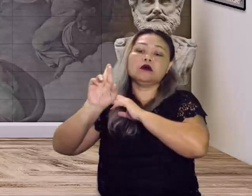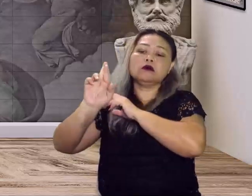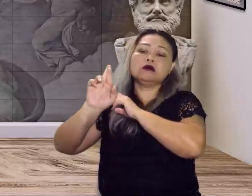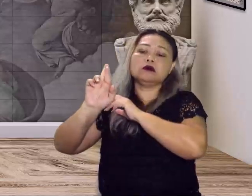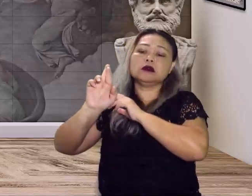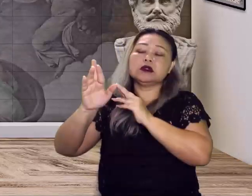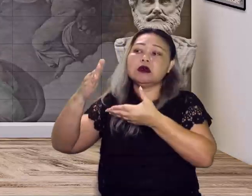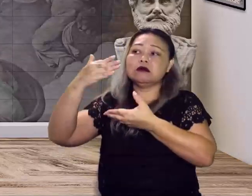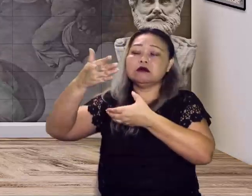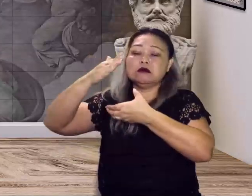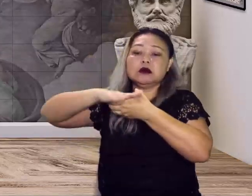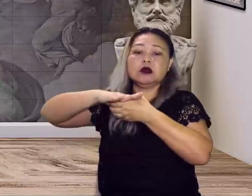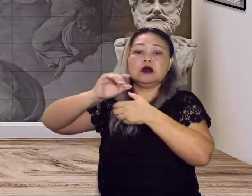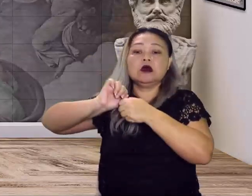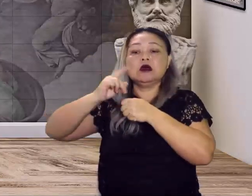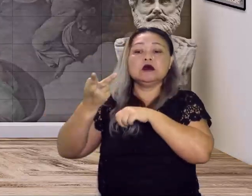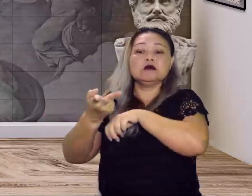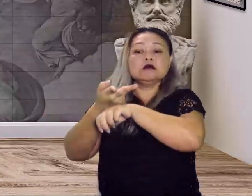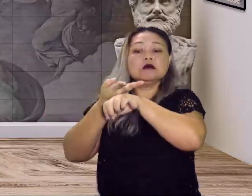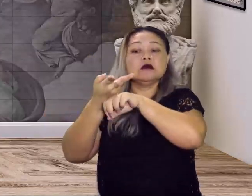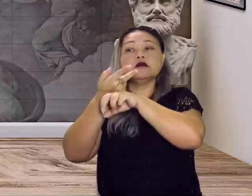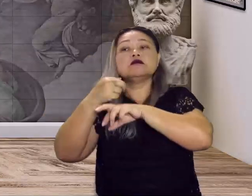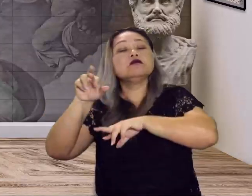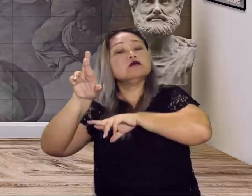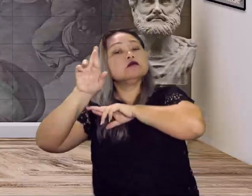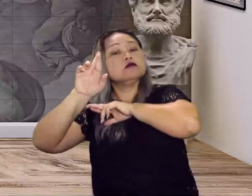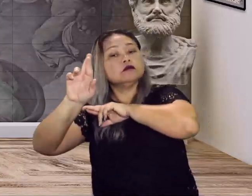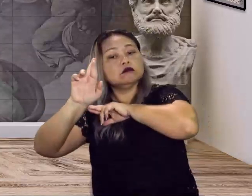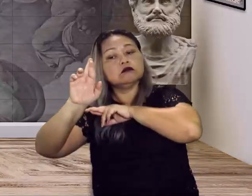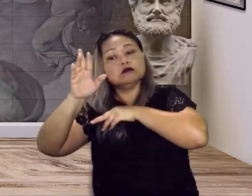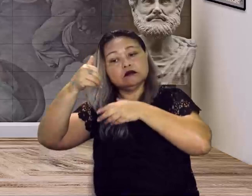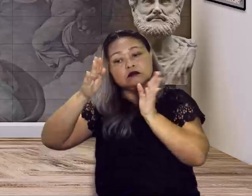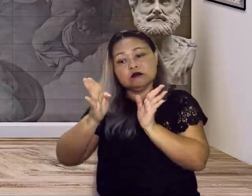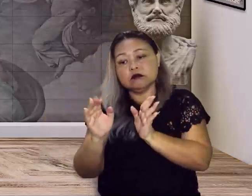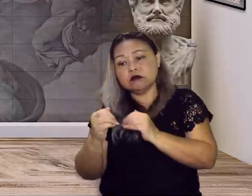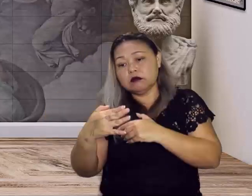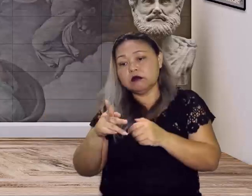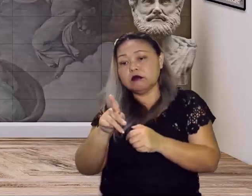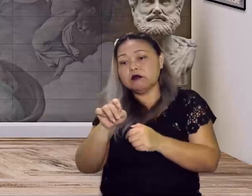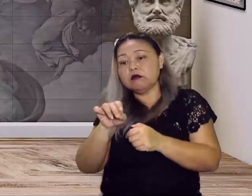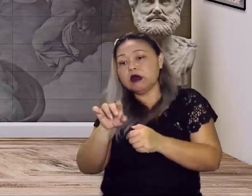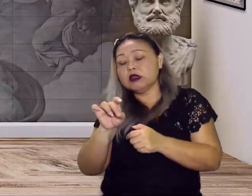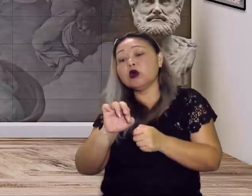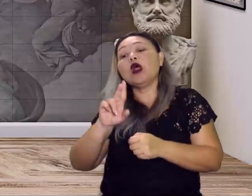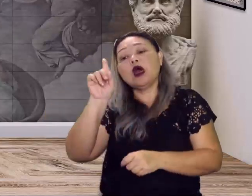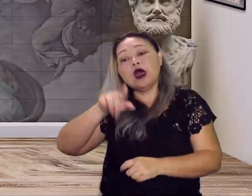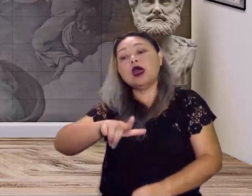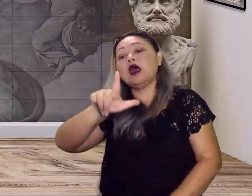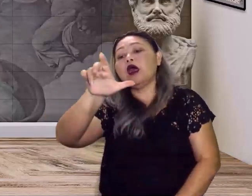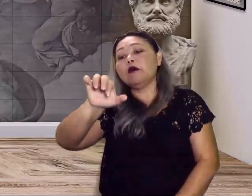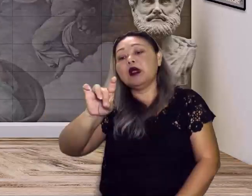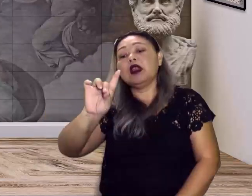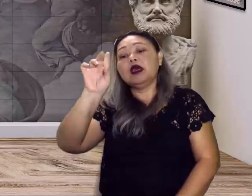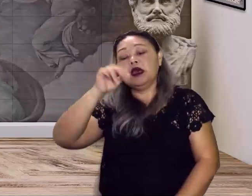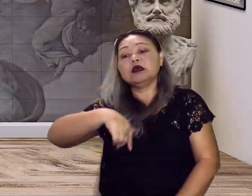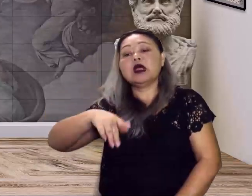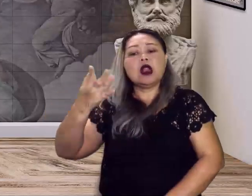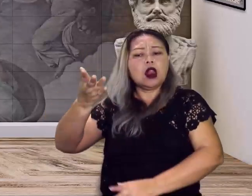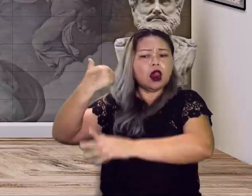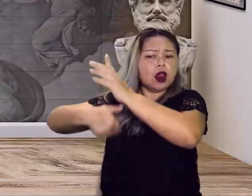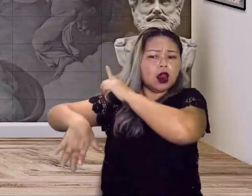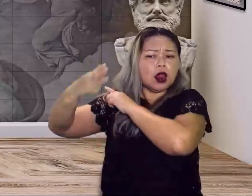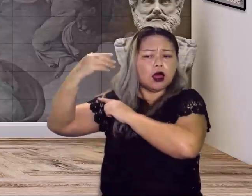caixa. Por isso que nós procuramos ainda a esperança, né? Mas ela está dentro da caixa de Pandora. É uma lenda grega, tá? Dos